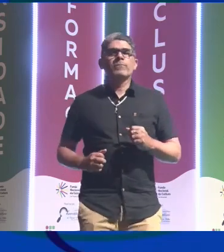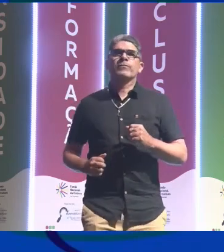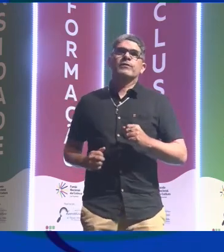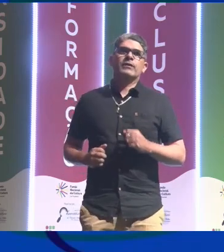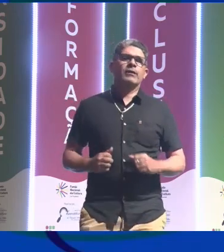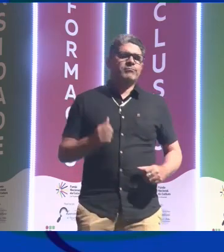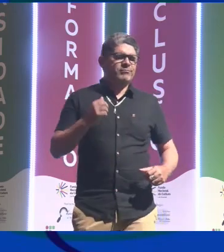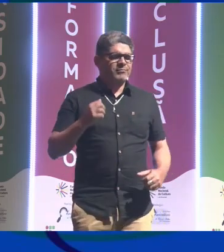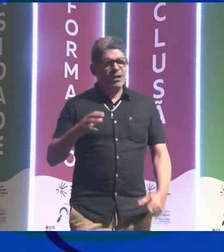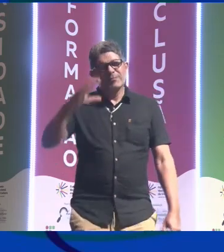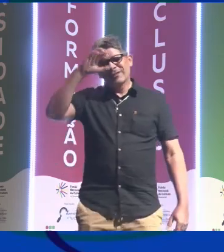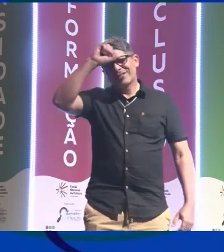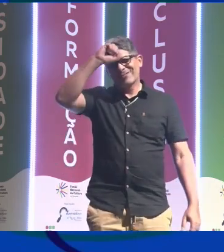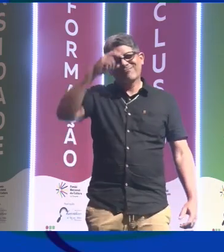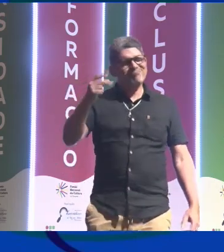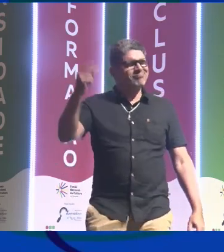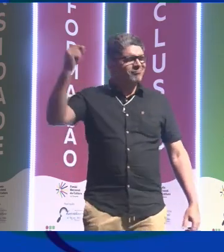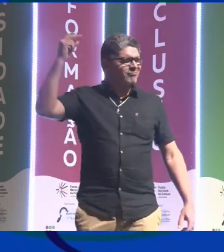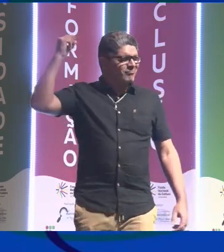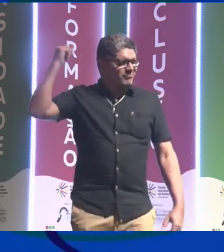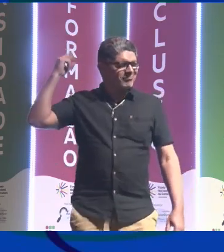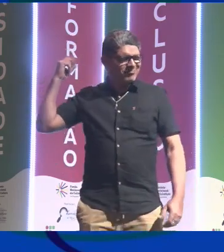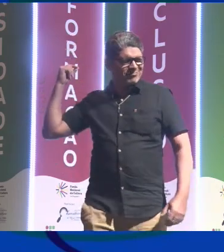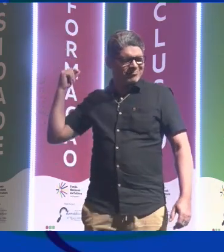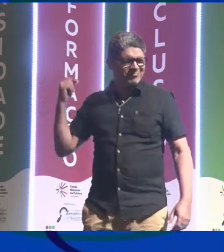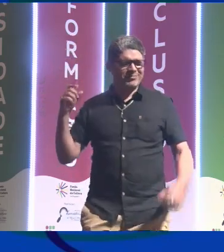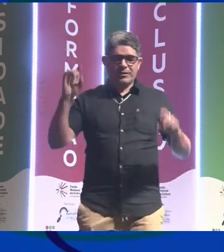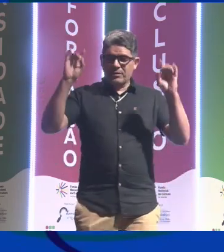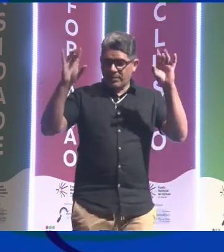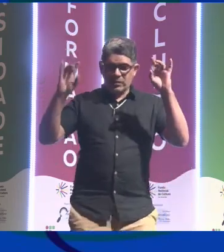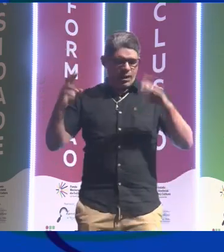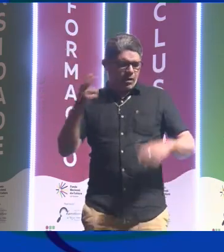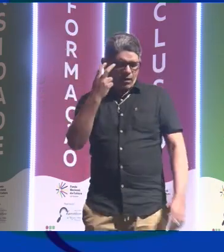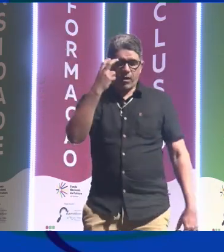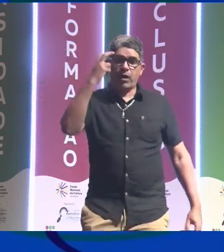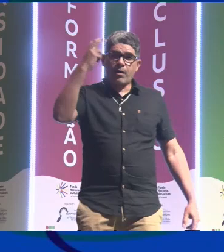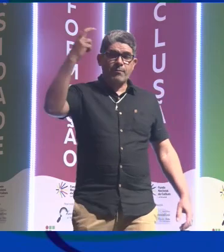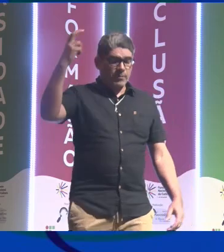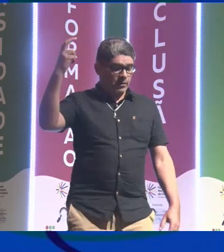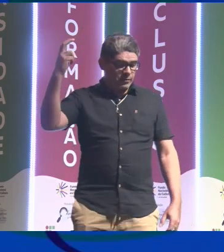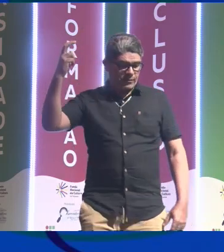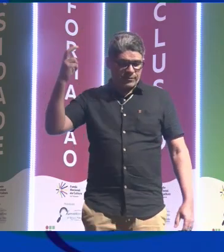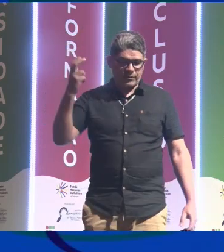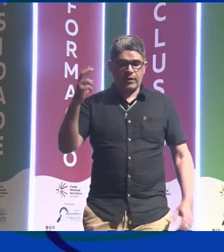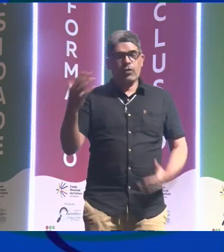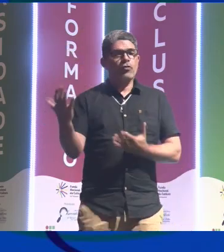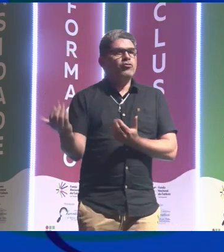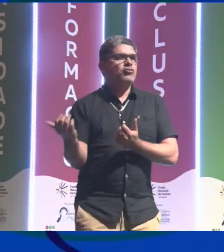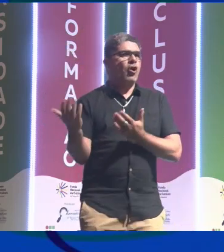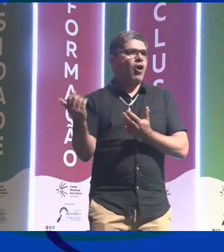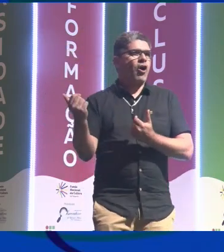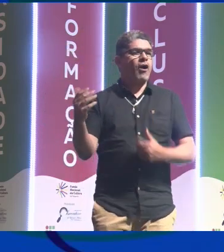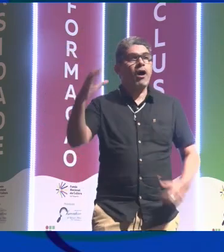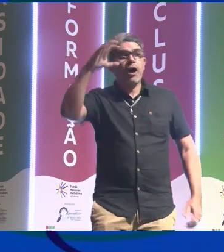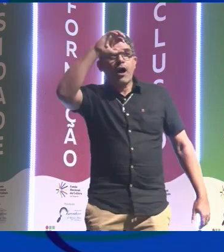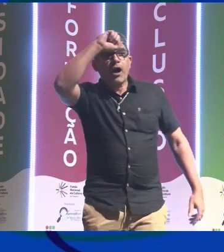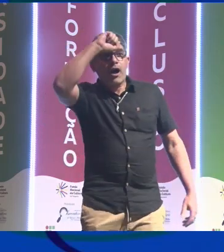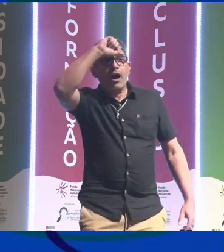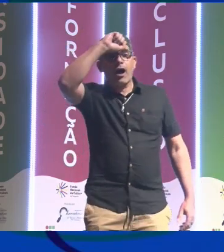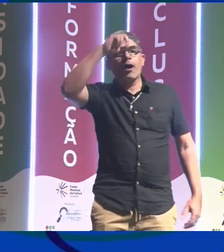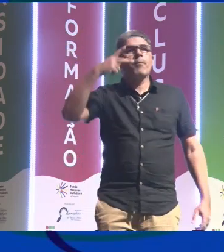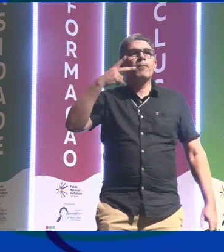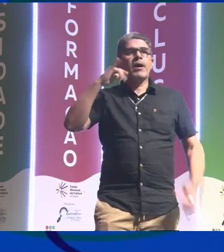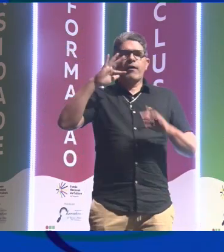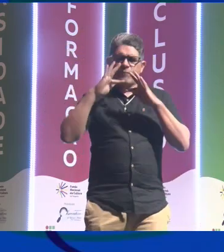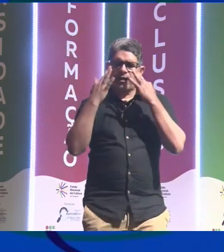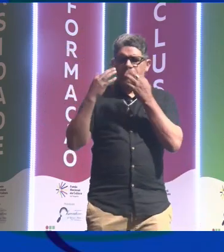Já aprendi antigamente da nobre sabedoria. O mais novo aprendia com o